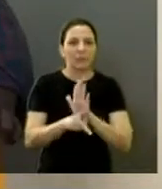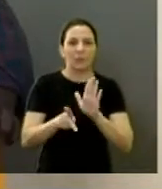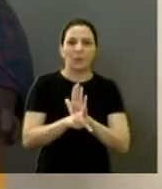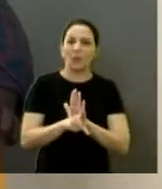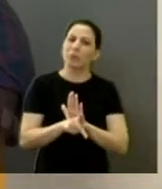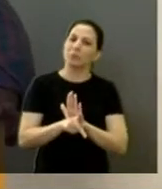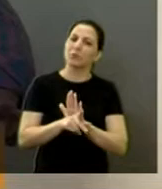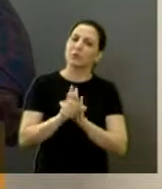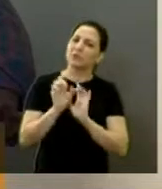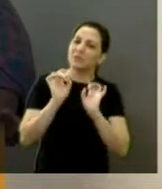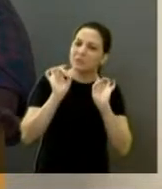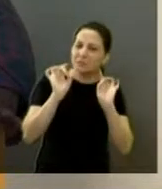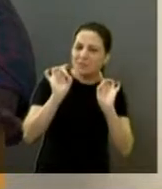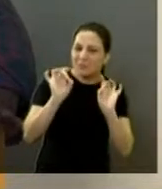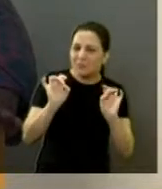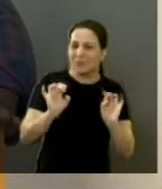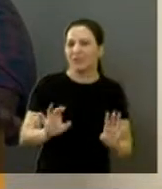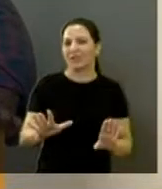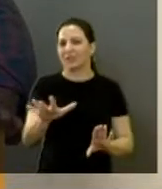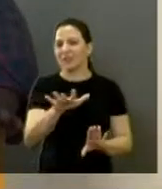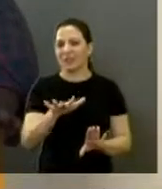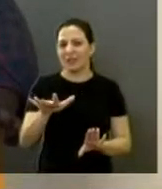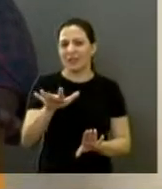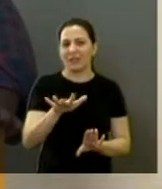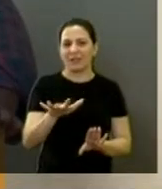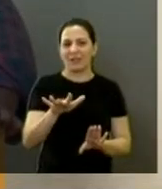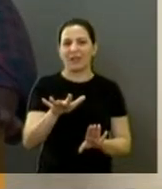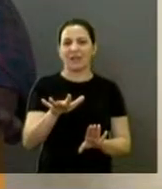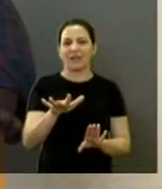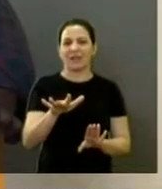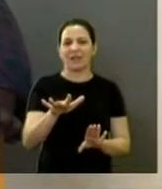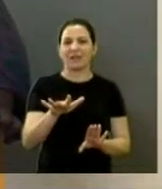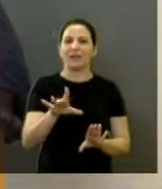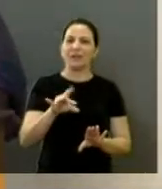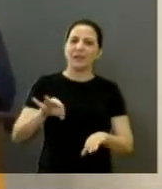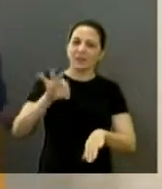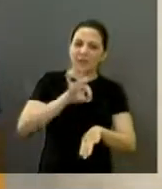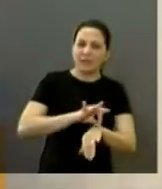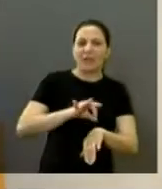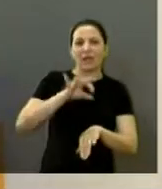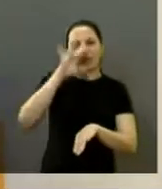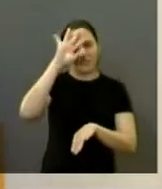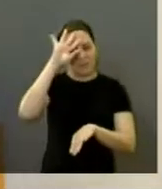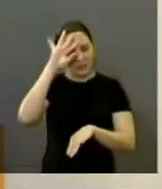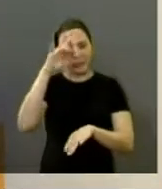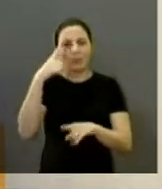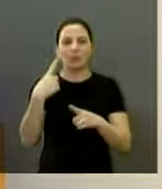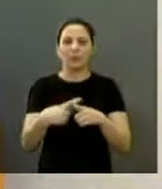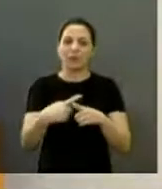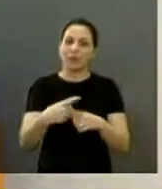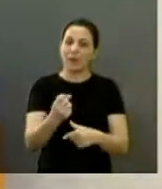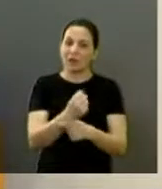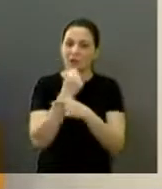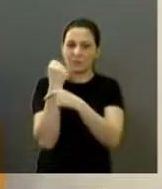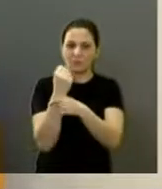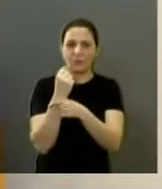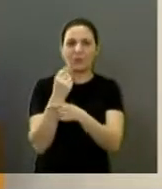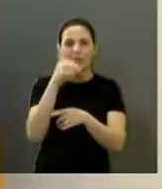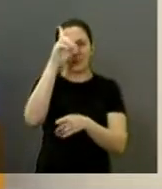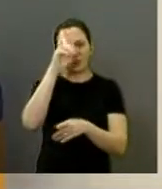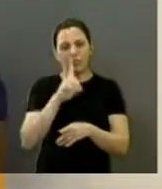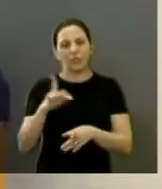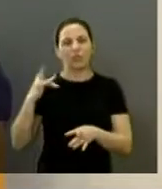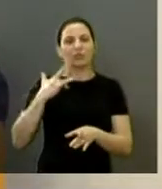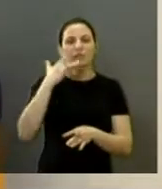especialidade nessa linha da área pra dar o tom da dengue onde as pessoas possam se garantir o direito à